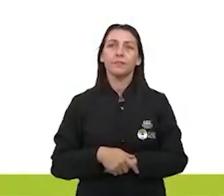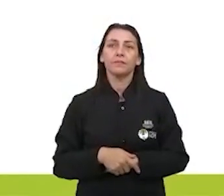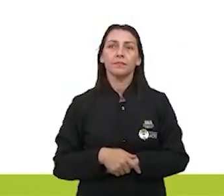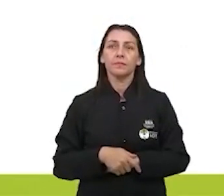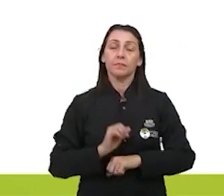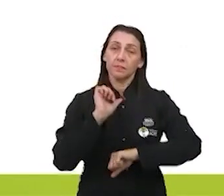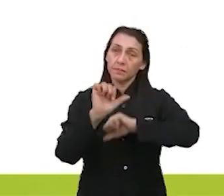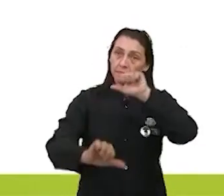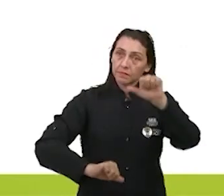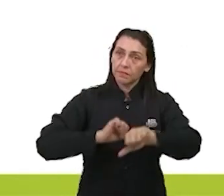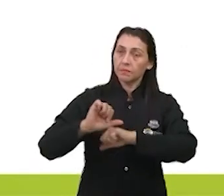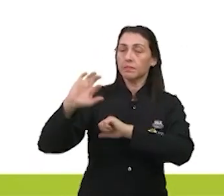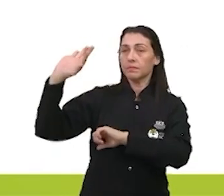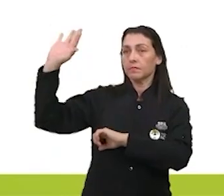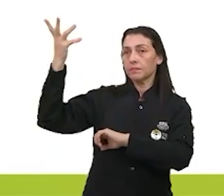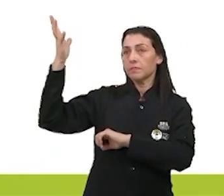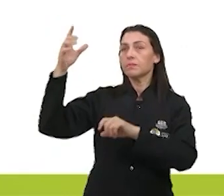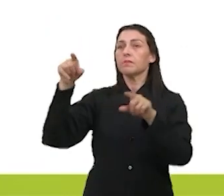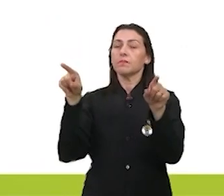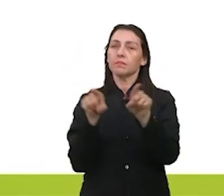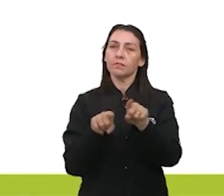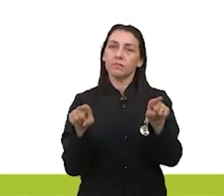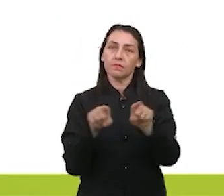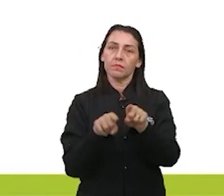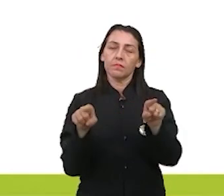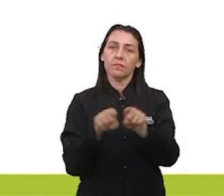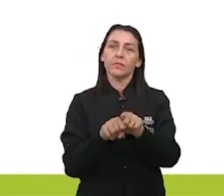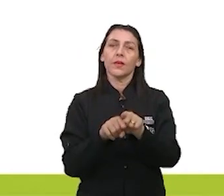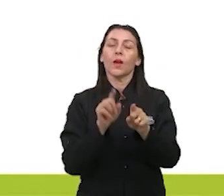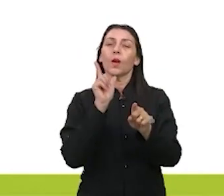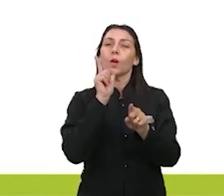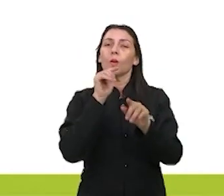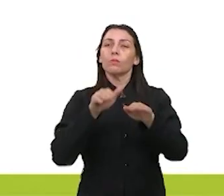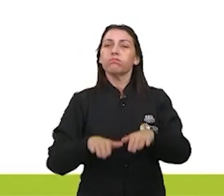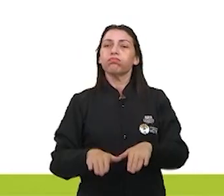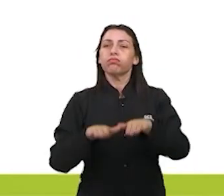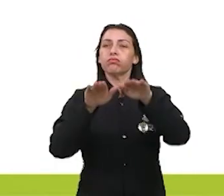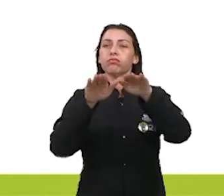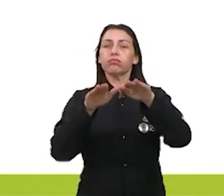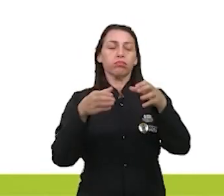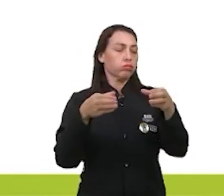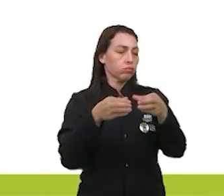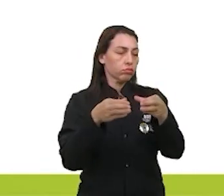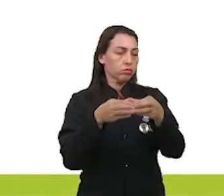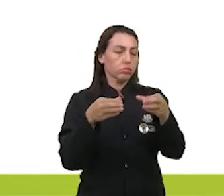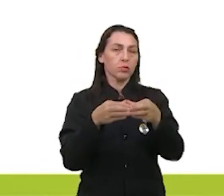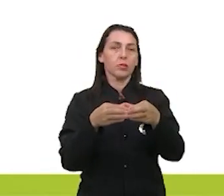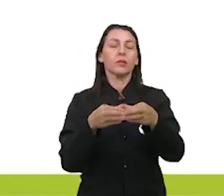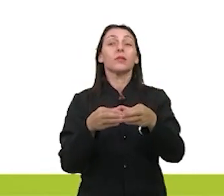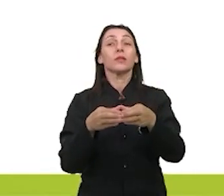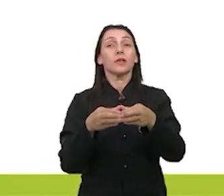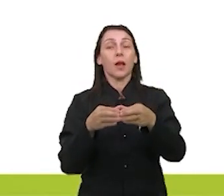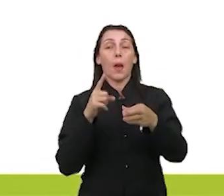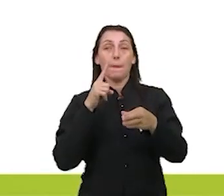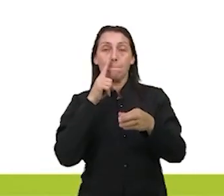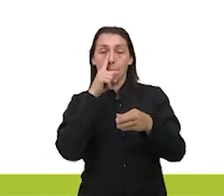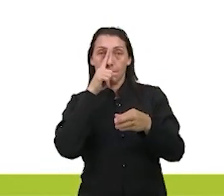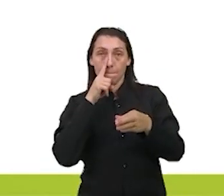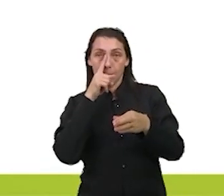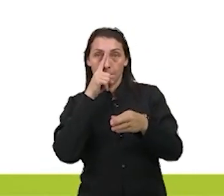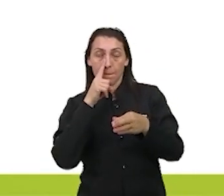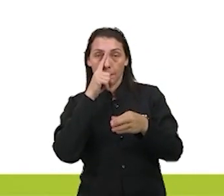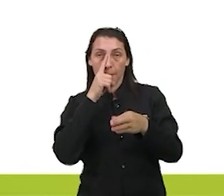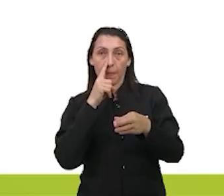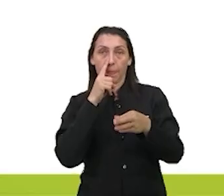E as mudanças climáticas e seus efeitos, elevação do nível do mar. Comunidades costeiras enfrentam riscos de inundações